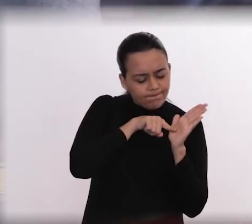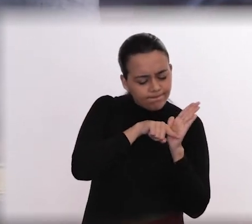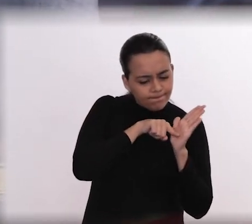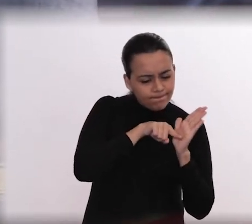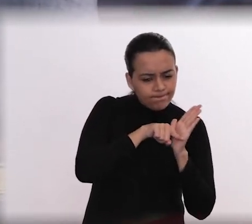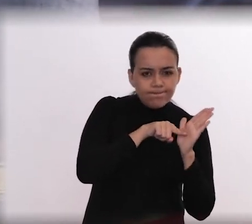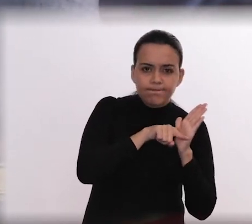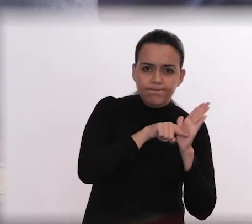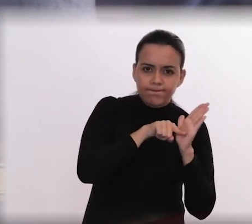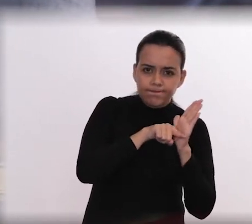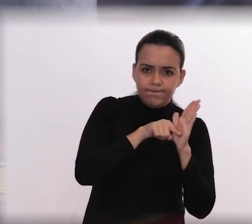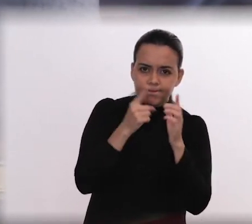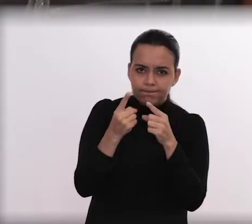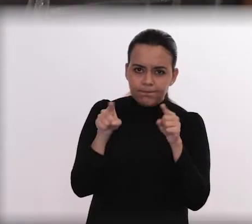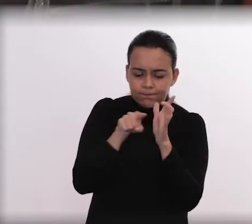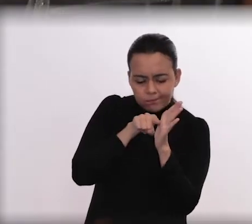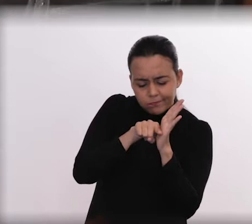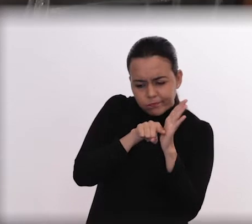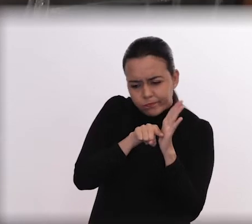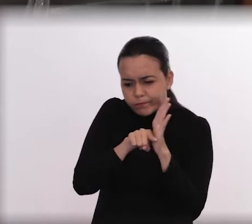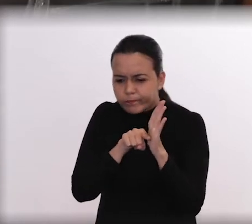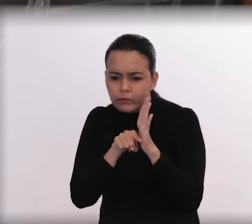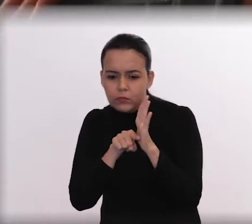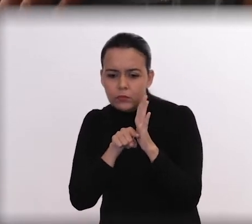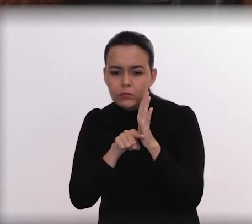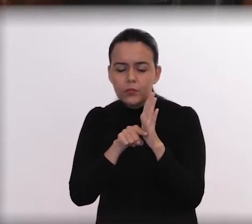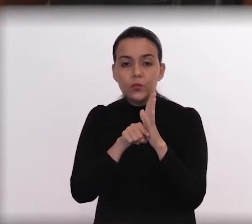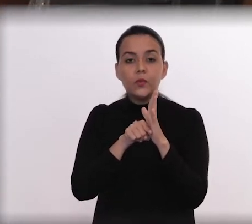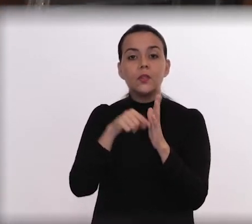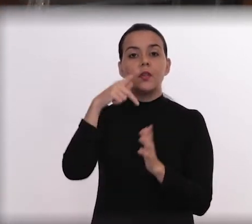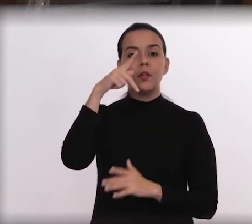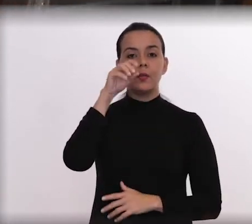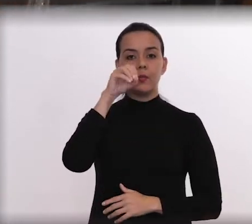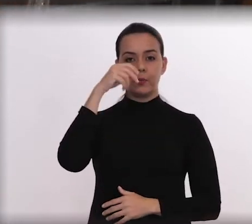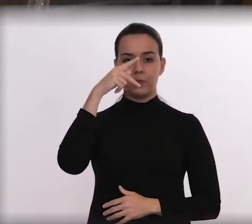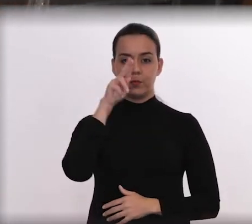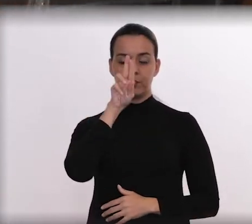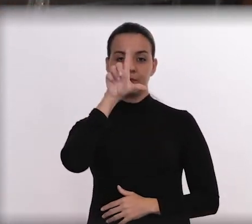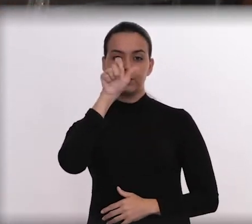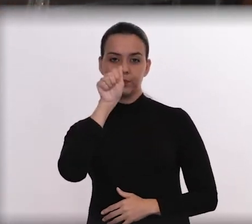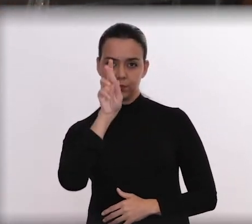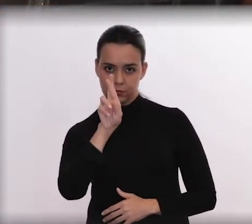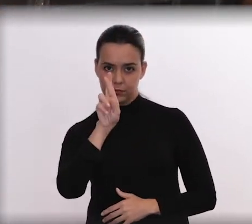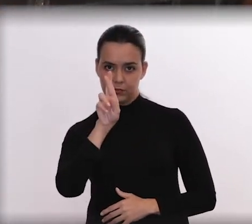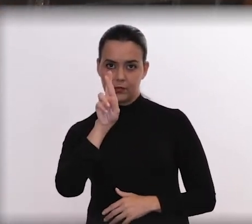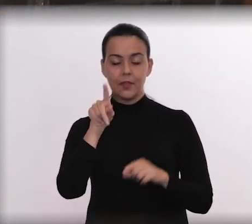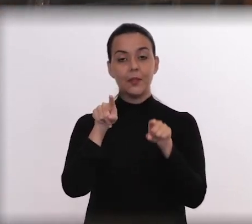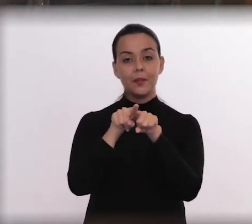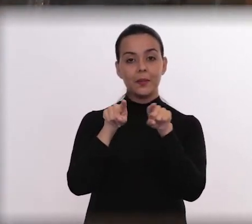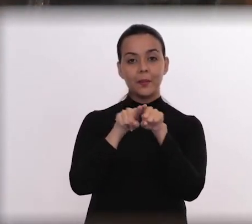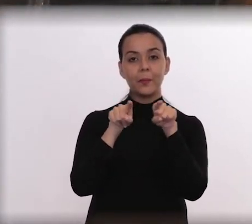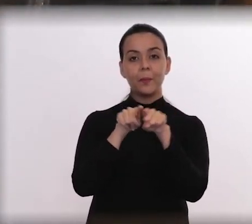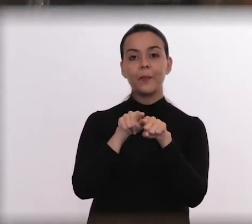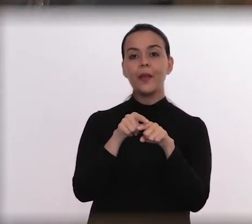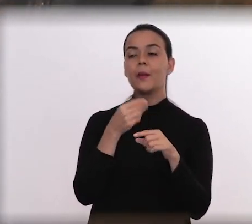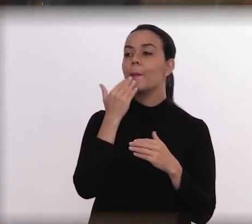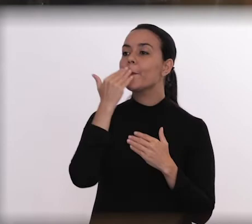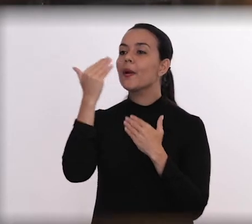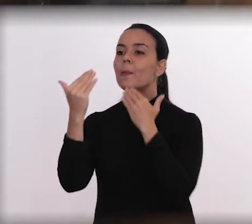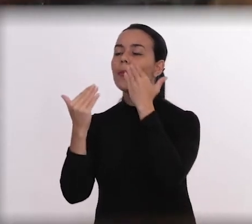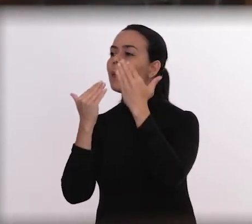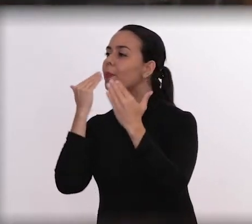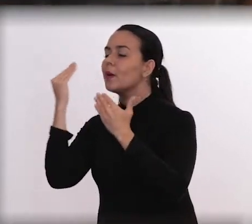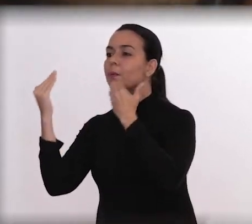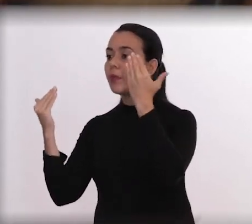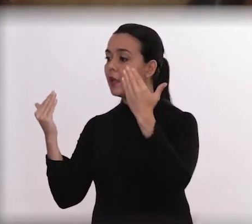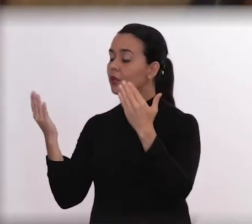a música popular. E o Mário de Andrade começa a pedir aos amigos dele para que enviassem